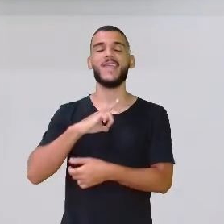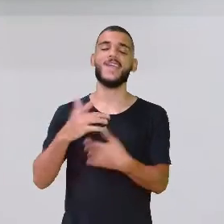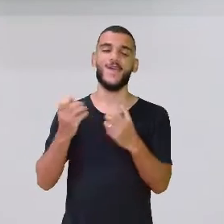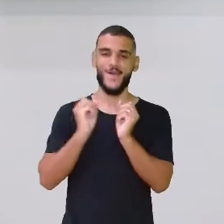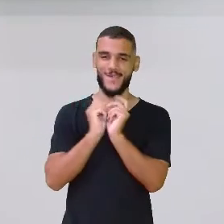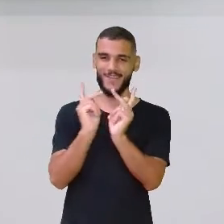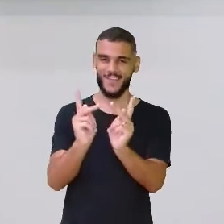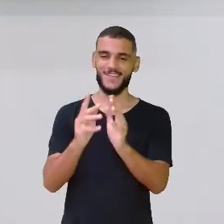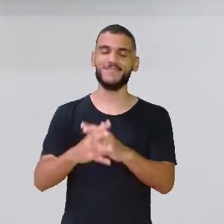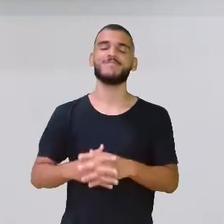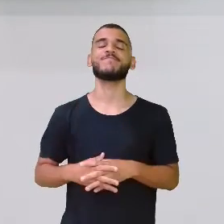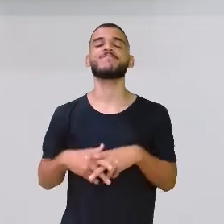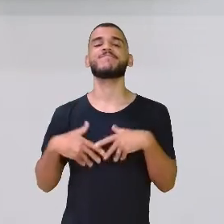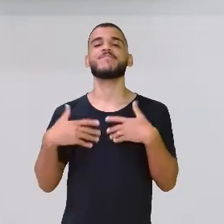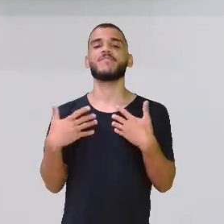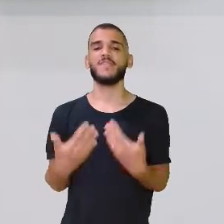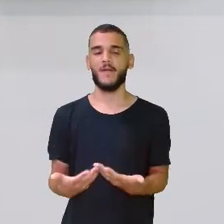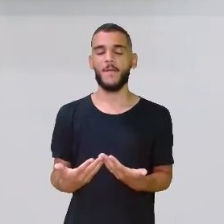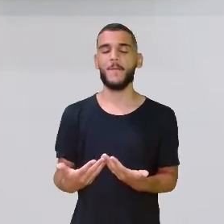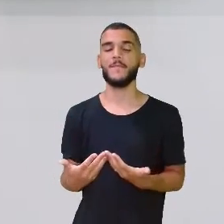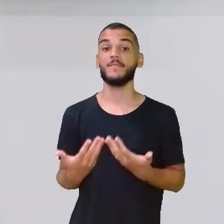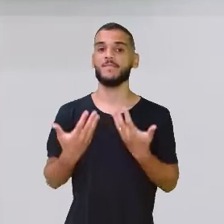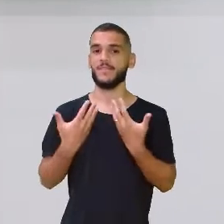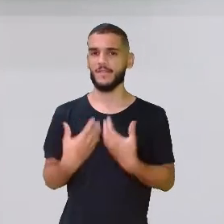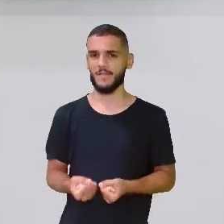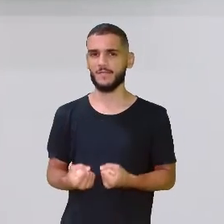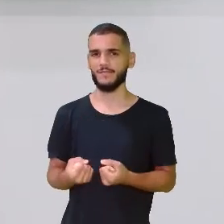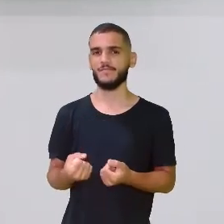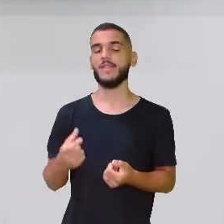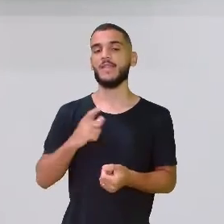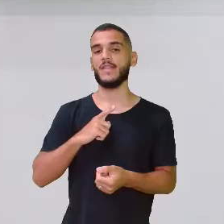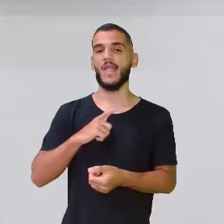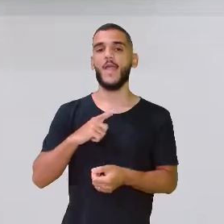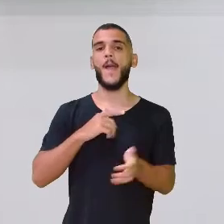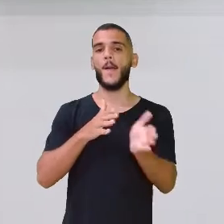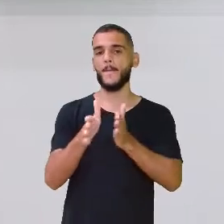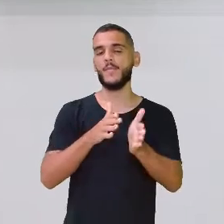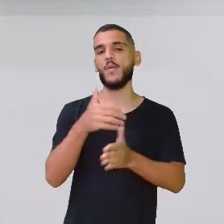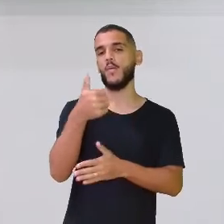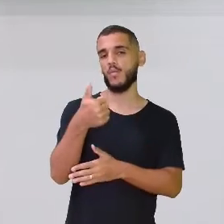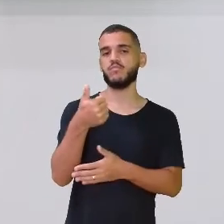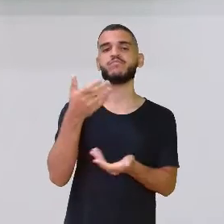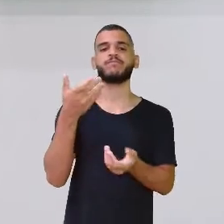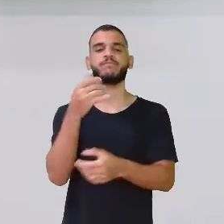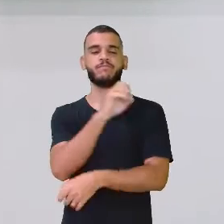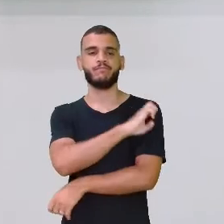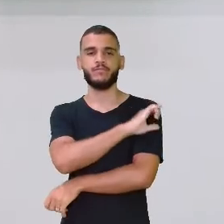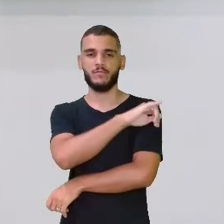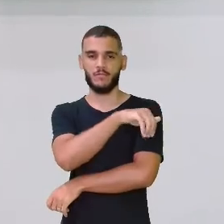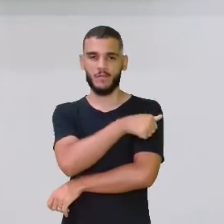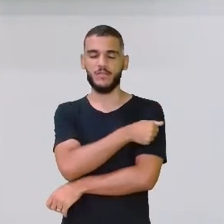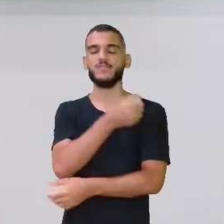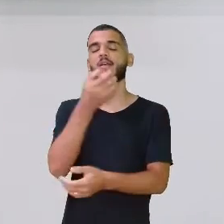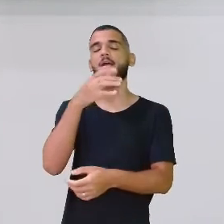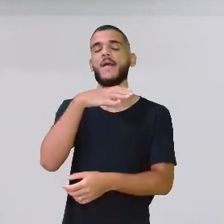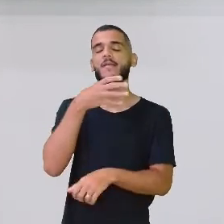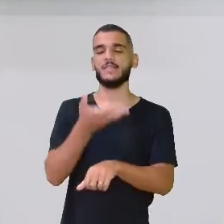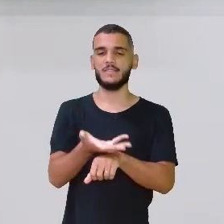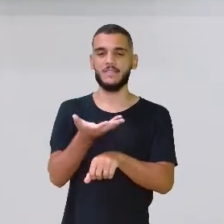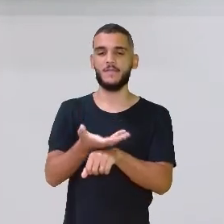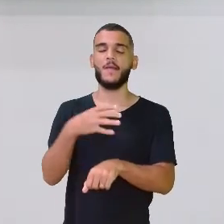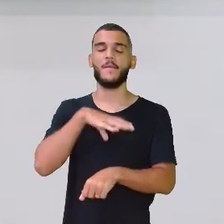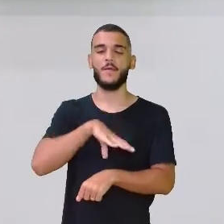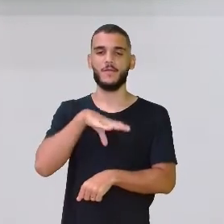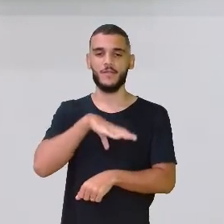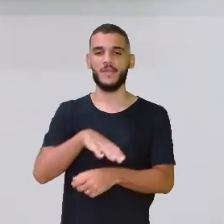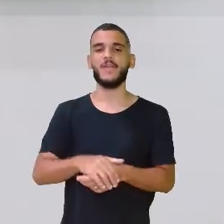Até mim. Vamos lá. A gente está no módulo 1 da Educação dos Jovens e Adultos. Aula de Língua Portuguesa, eu sou a professora